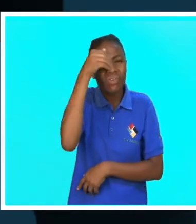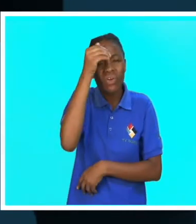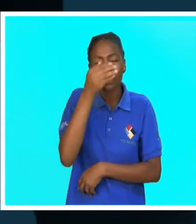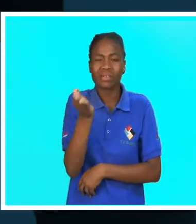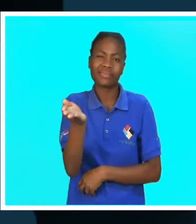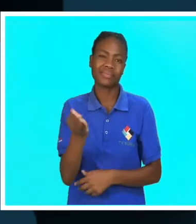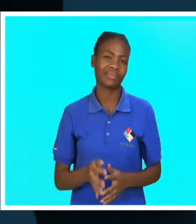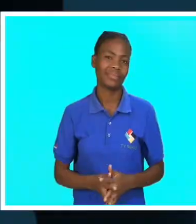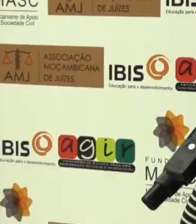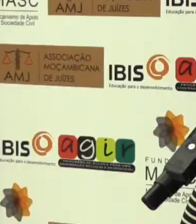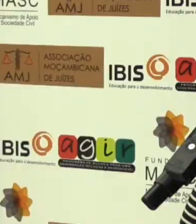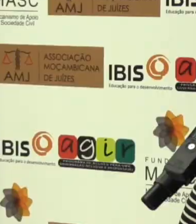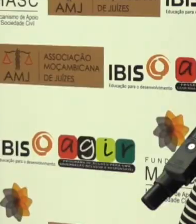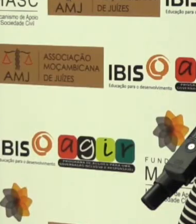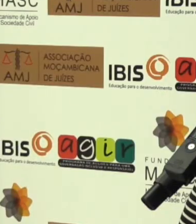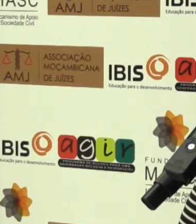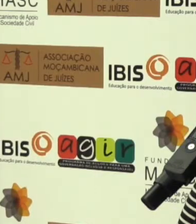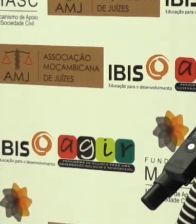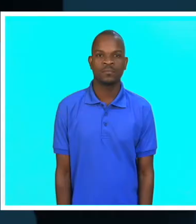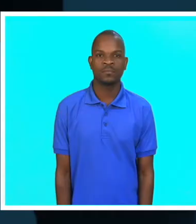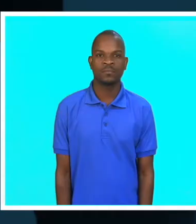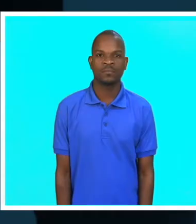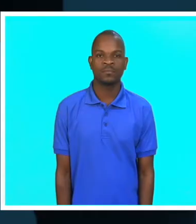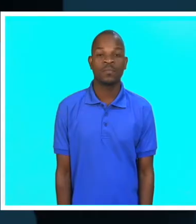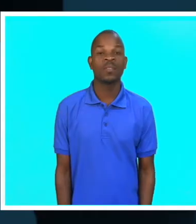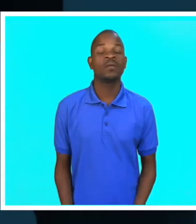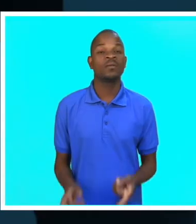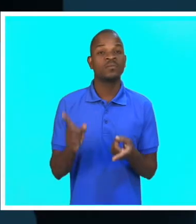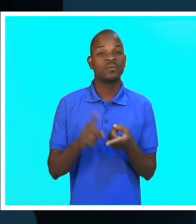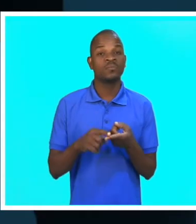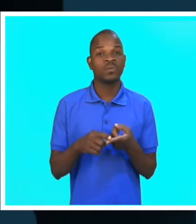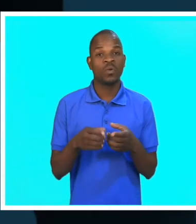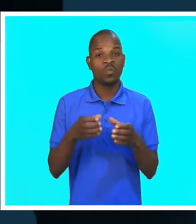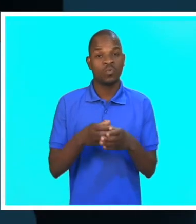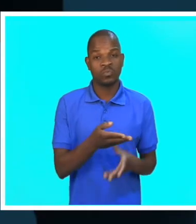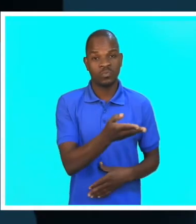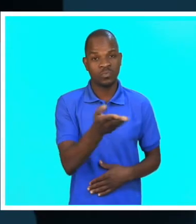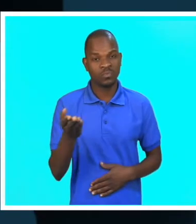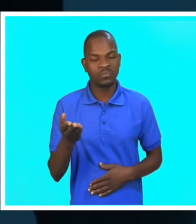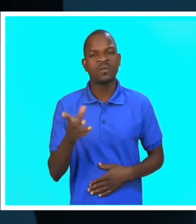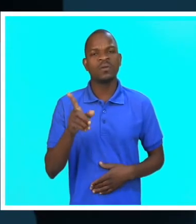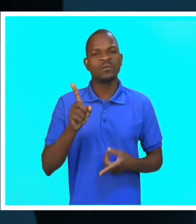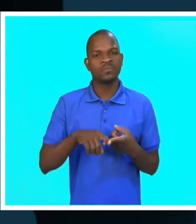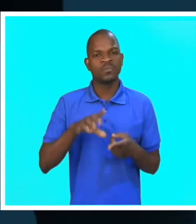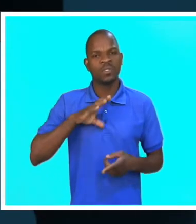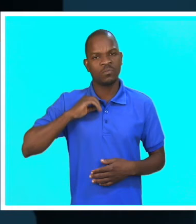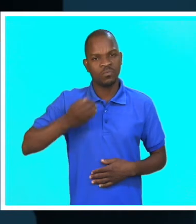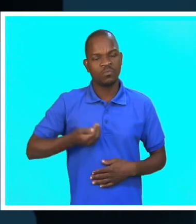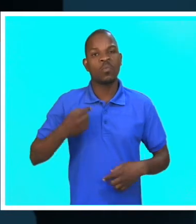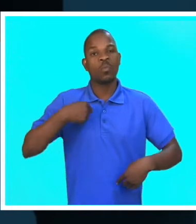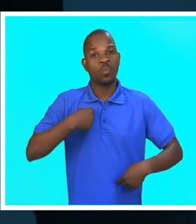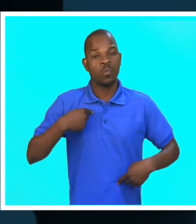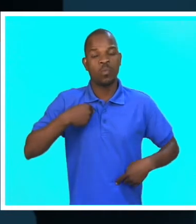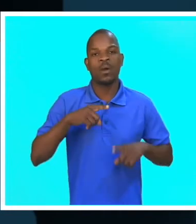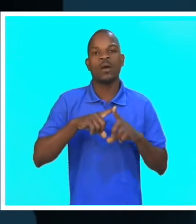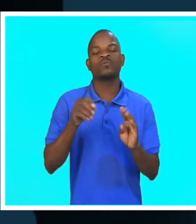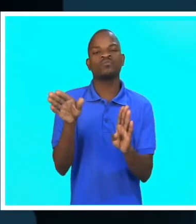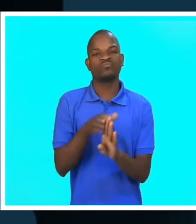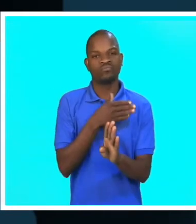as pessoas não denunciem os casos. Mesmo neste seio, temos mulheres que sofrem de violência doméstica